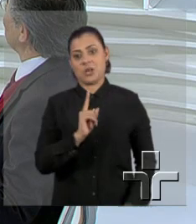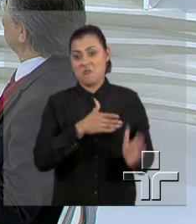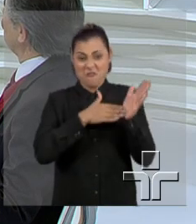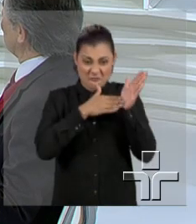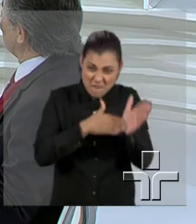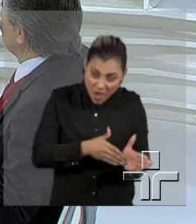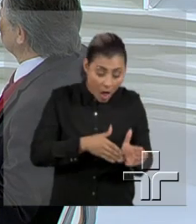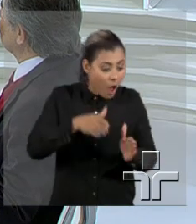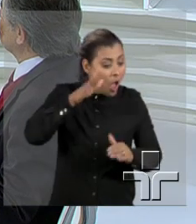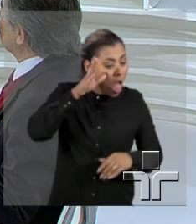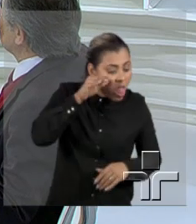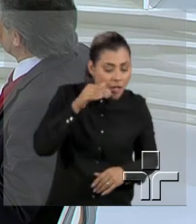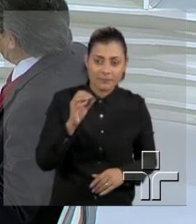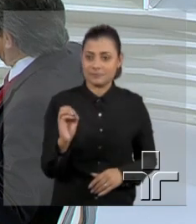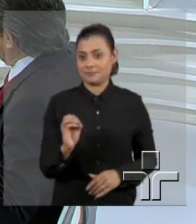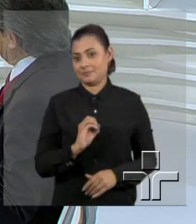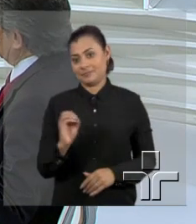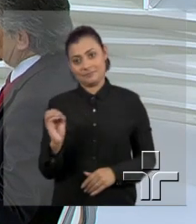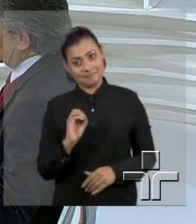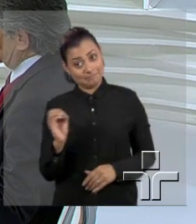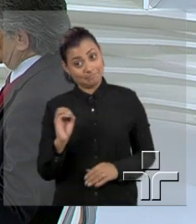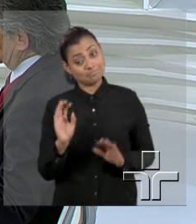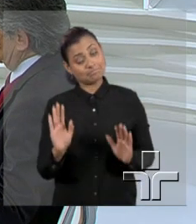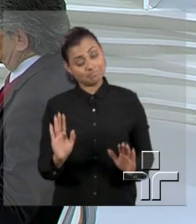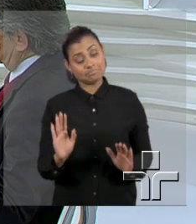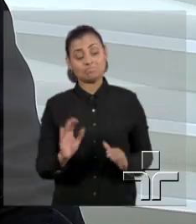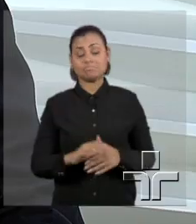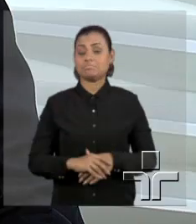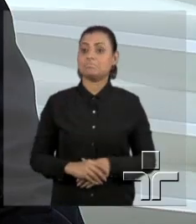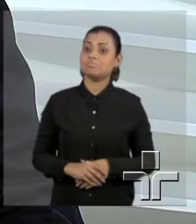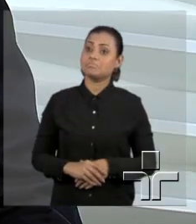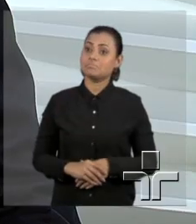fidedignidade com que deveria estar observada.